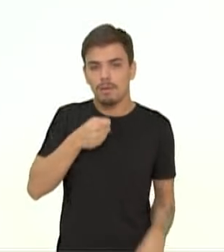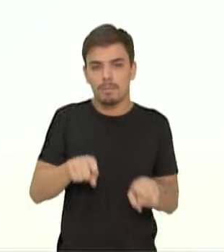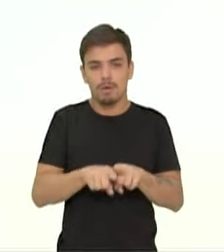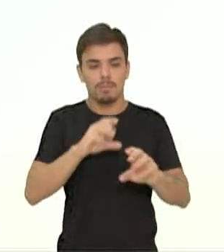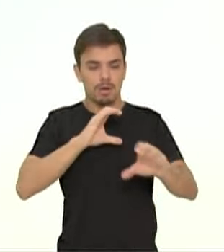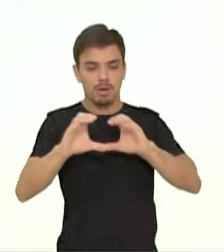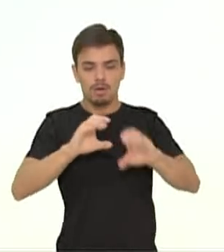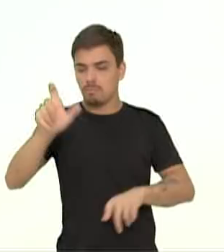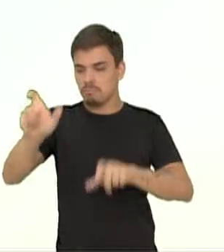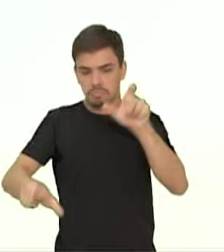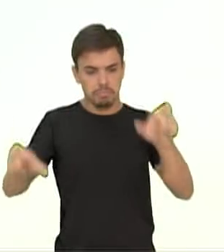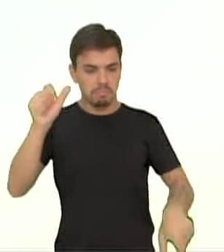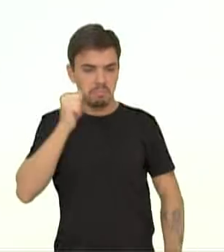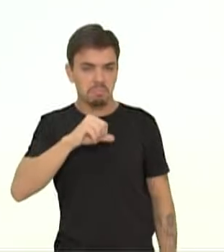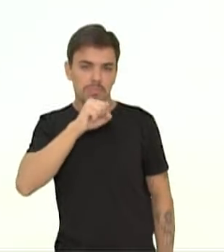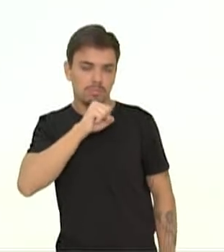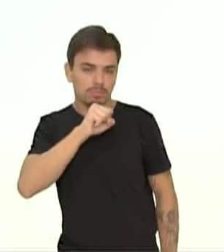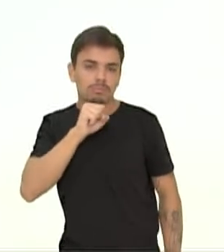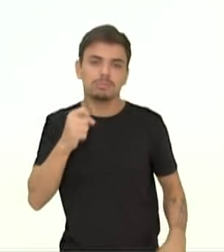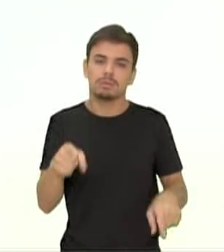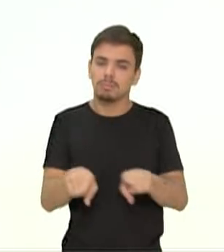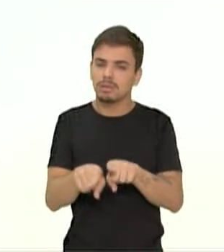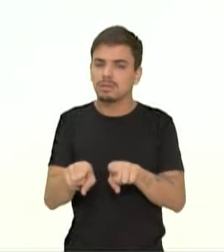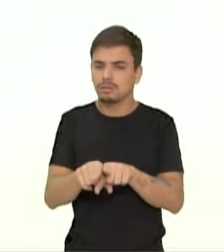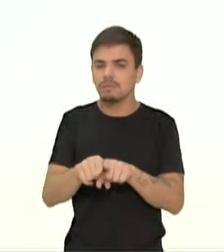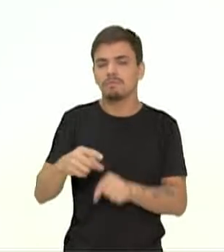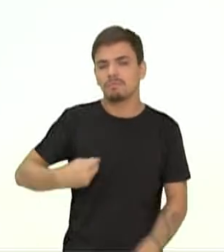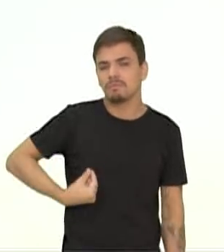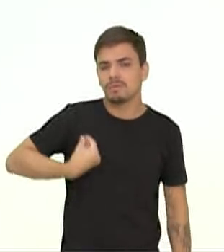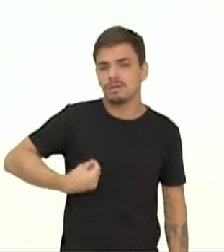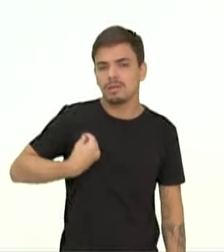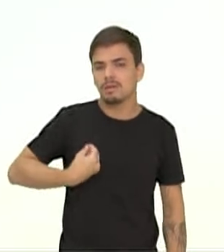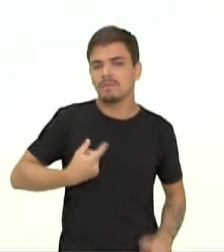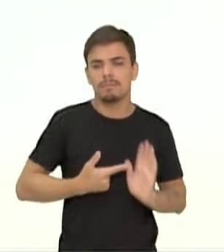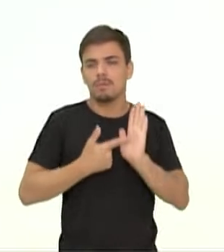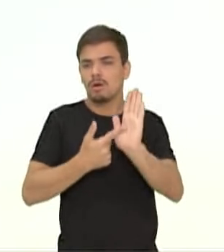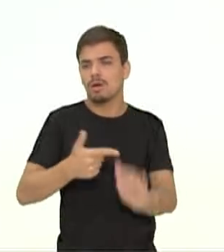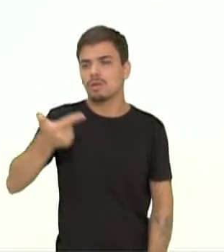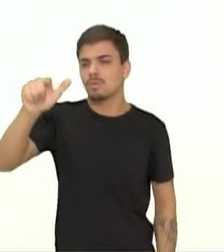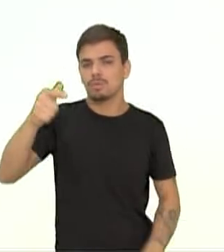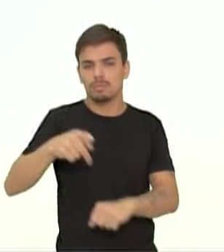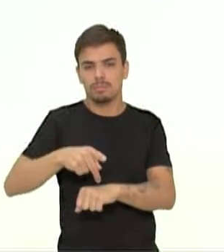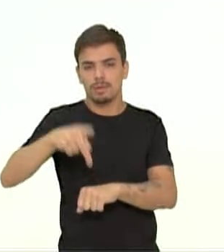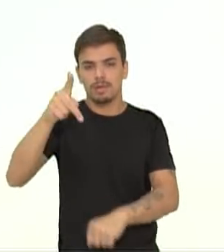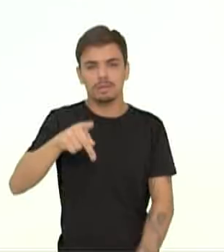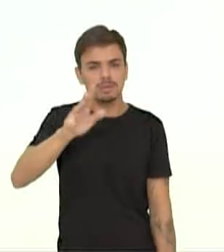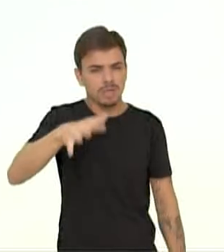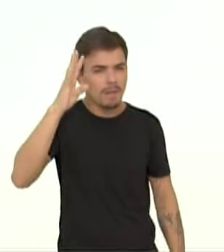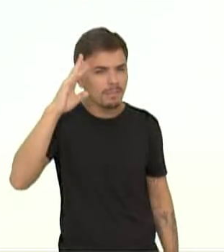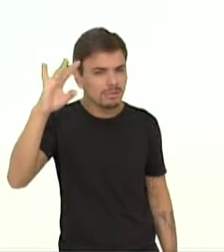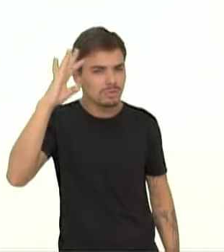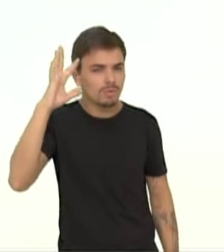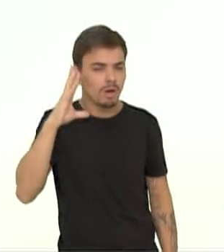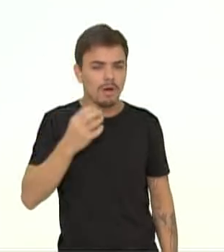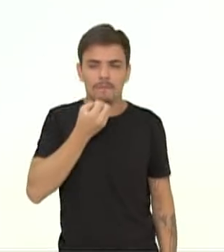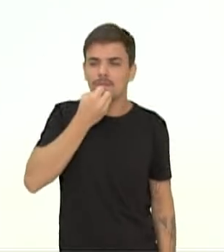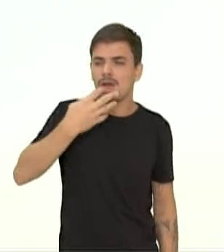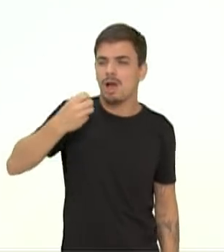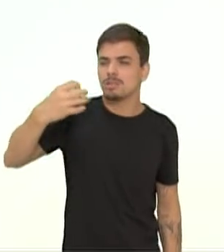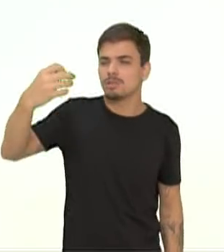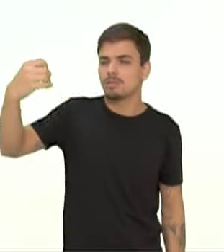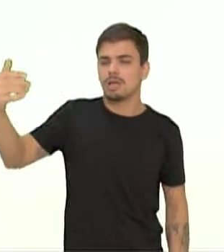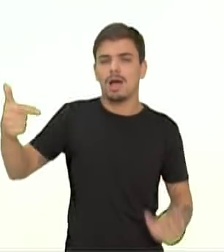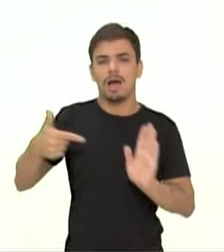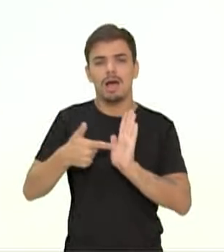que apreciamos, mas que vivem e se apresentam em um outro país. Já imaginou ter que viajar até o local